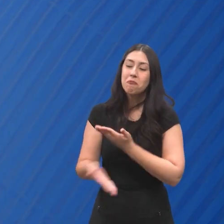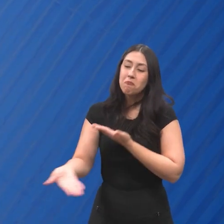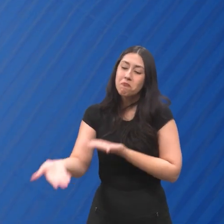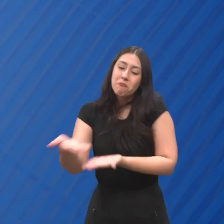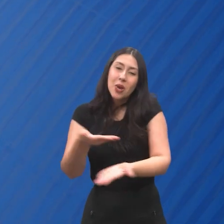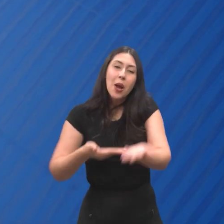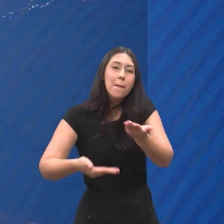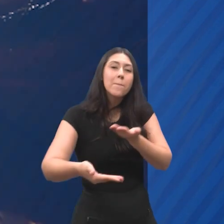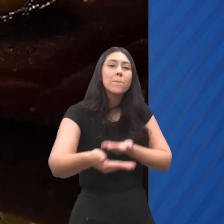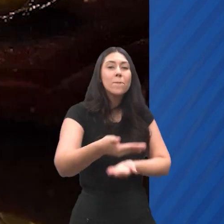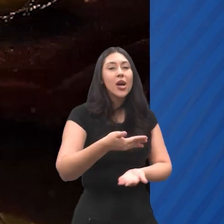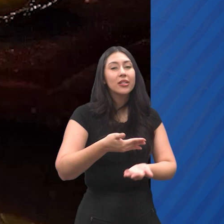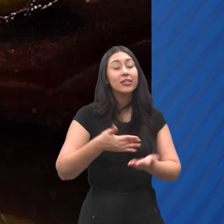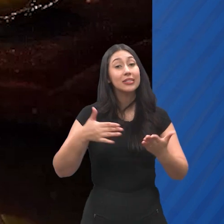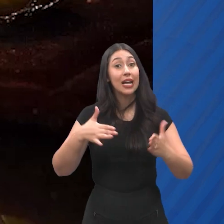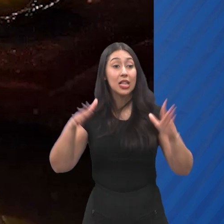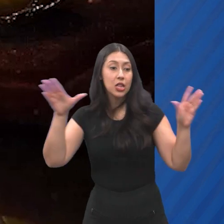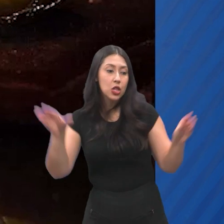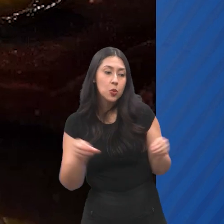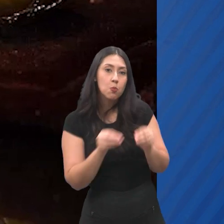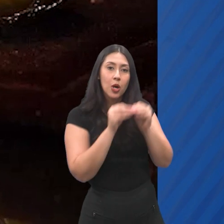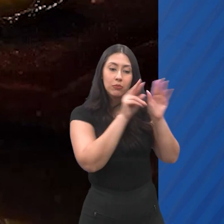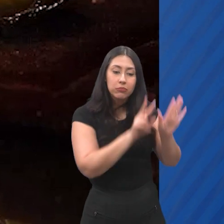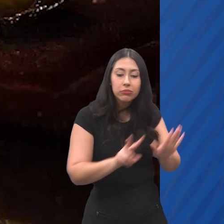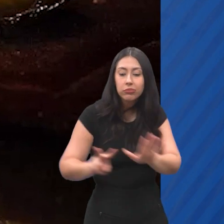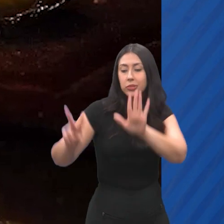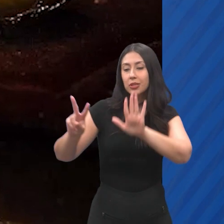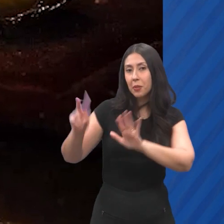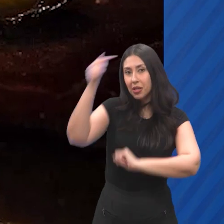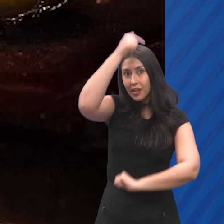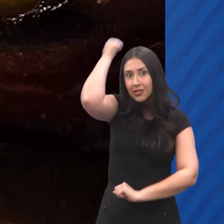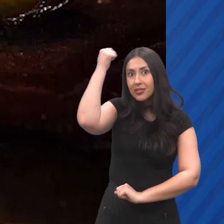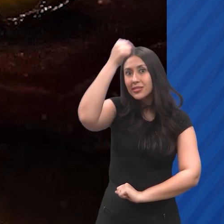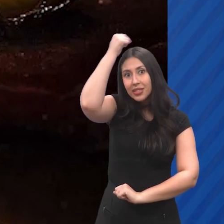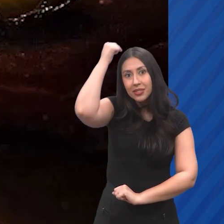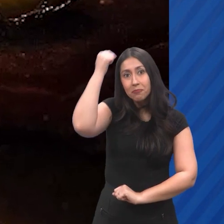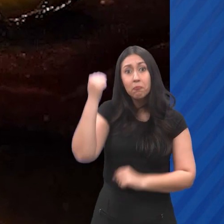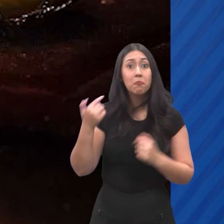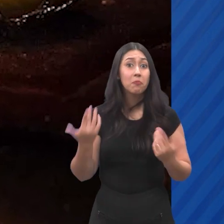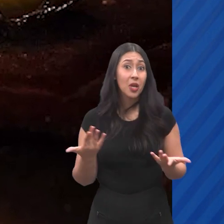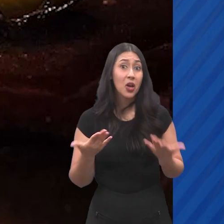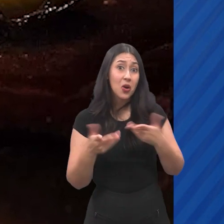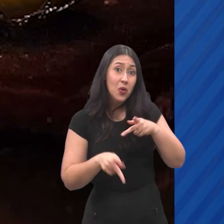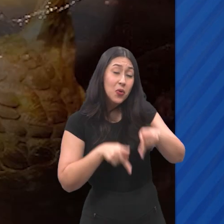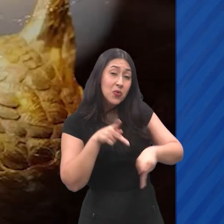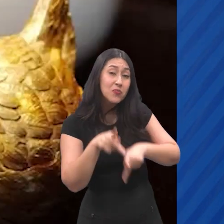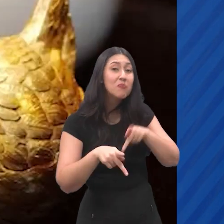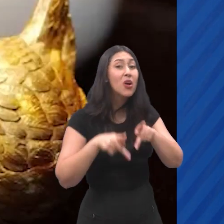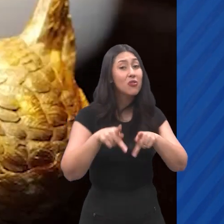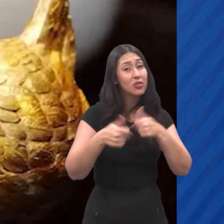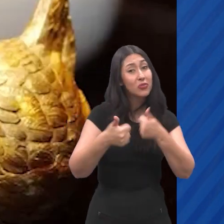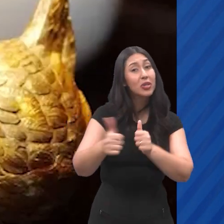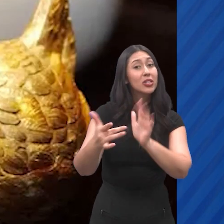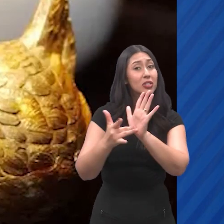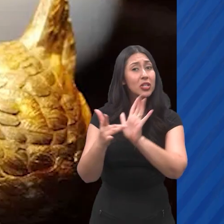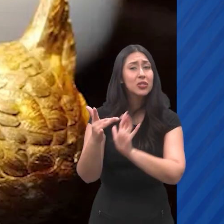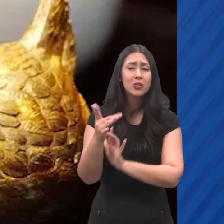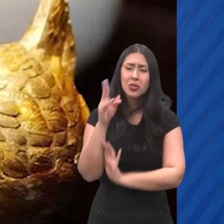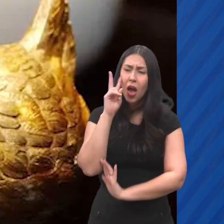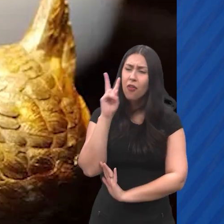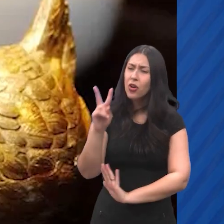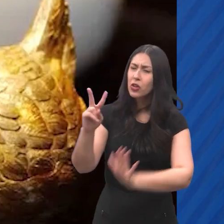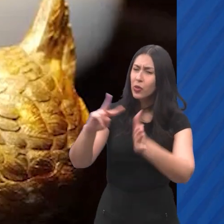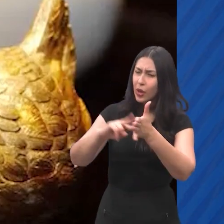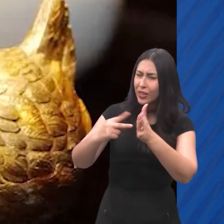O rito, então, foi integrado à Semana Santa, e os cristãos passaram a ver no ovo um símbolo de ressurreição